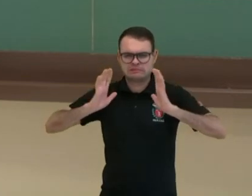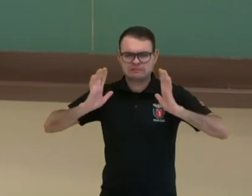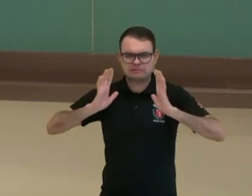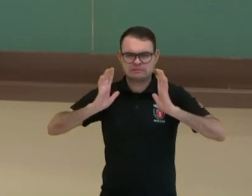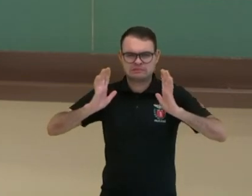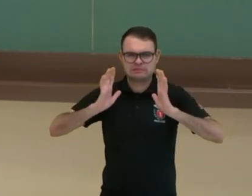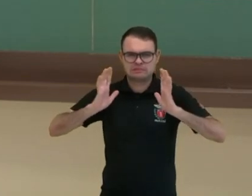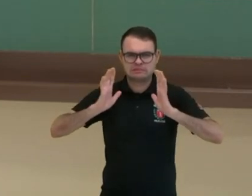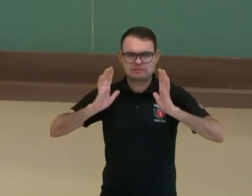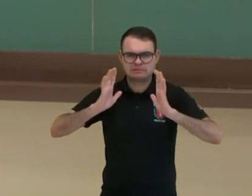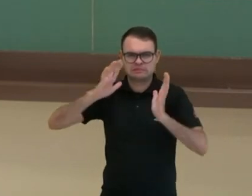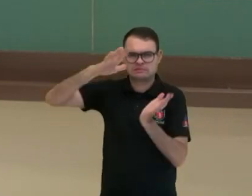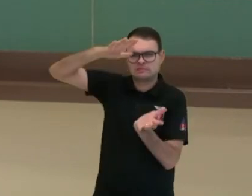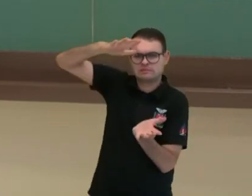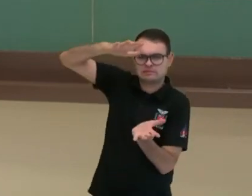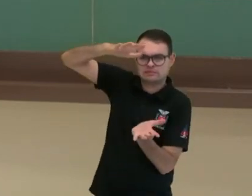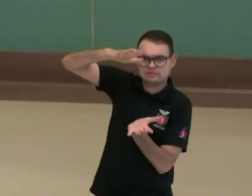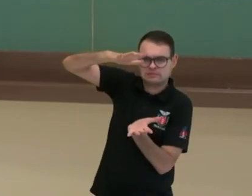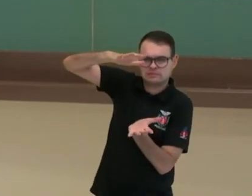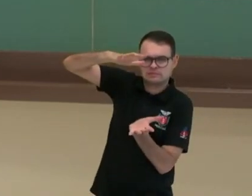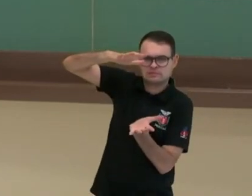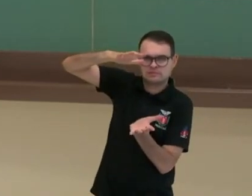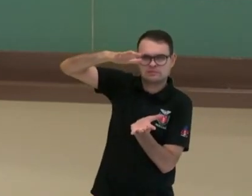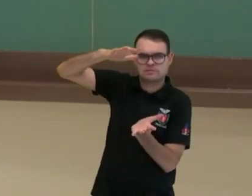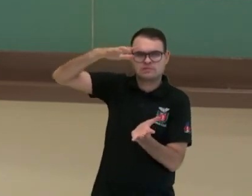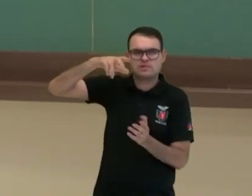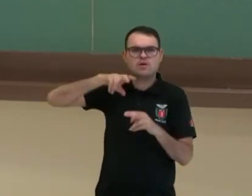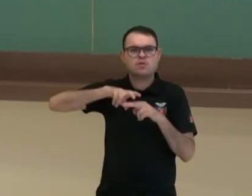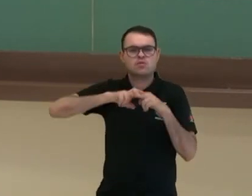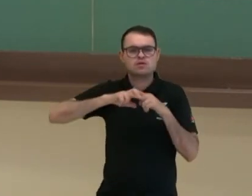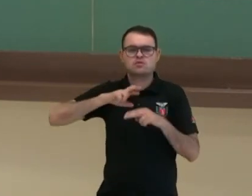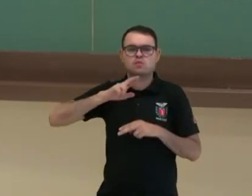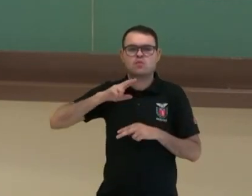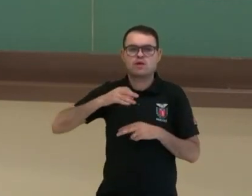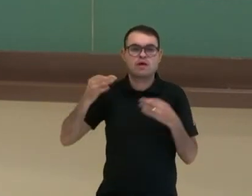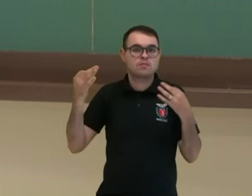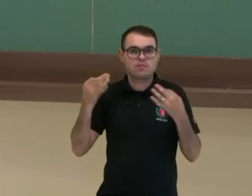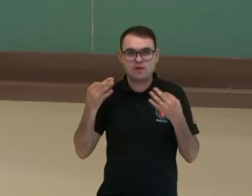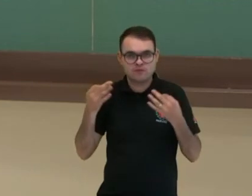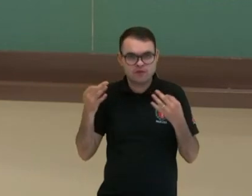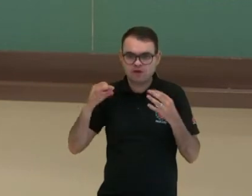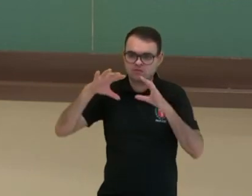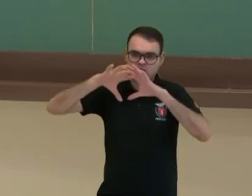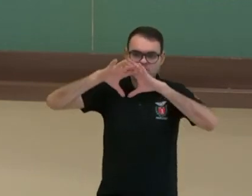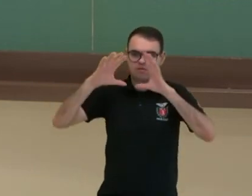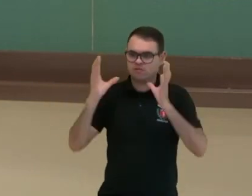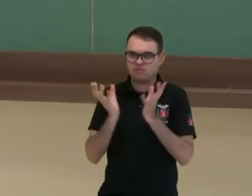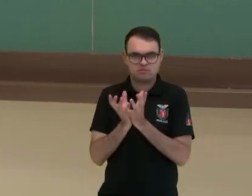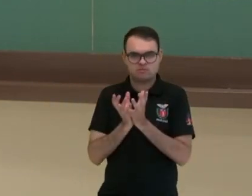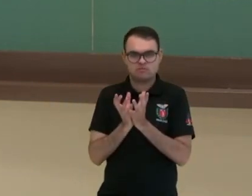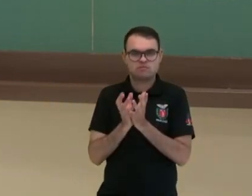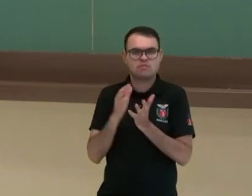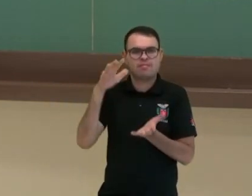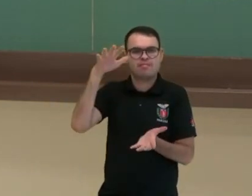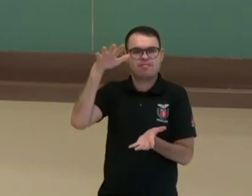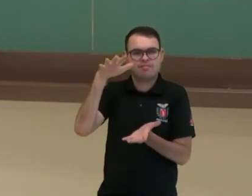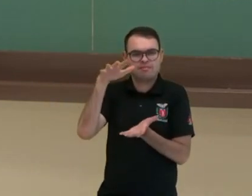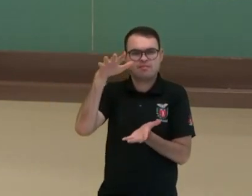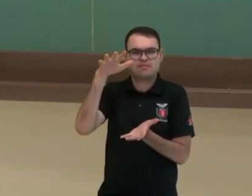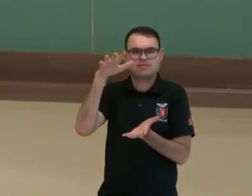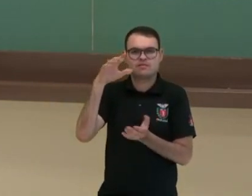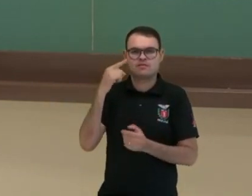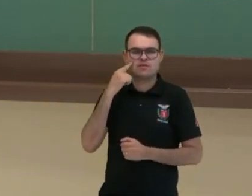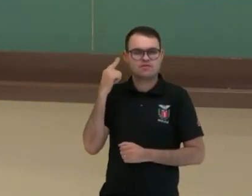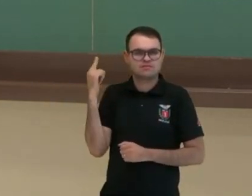apertasse a parte de cima e a parte de baixo. Por isso que ela não é totalmente esférica. Tem esse formato de geóide. Olha